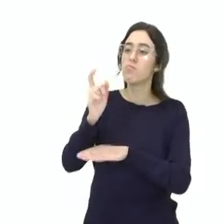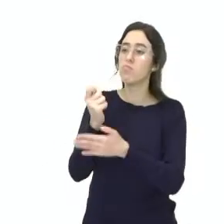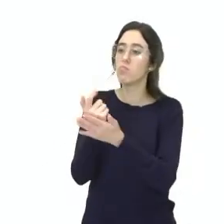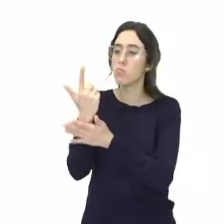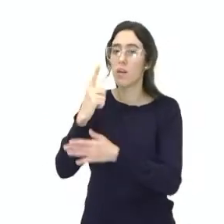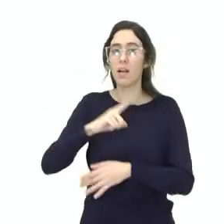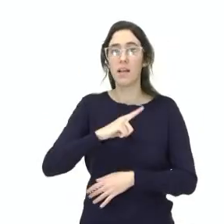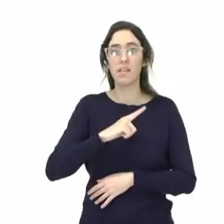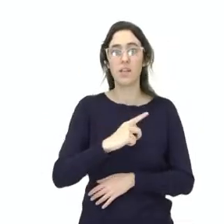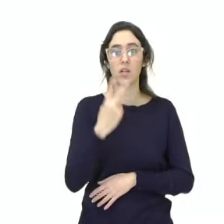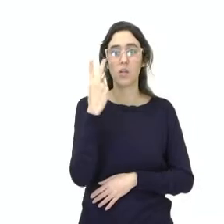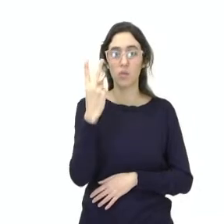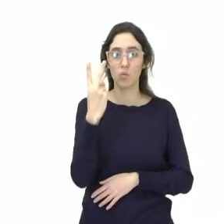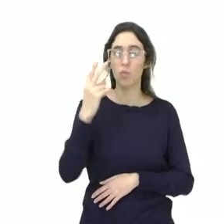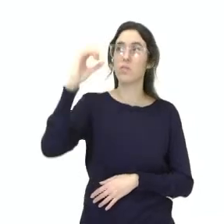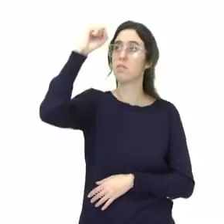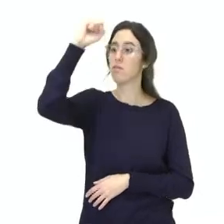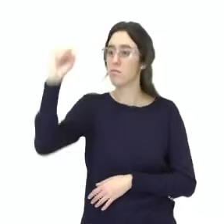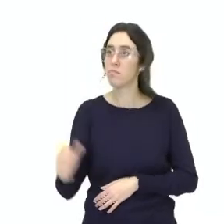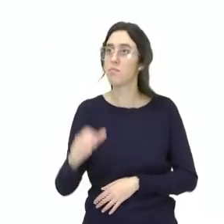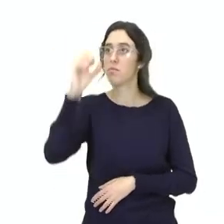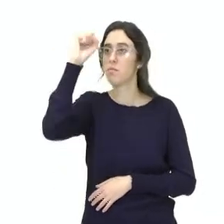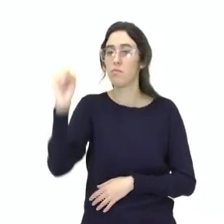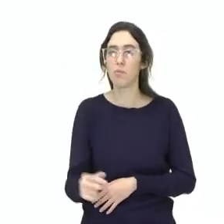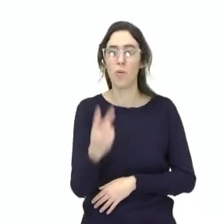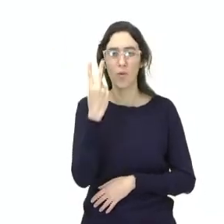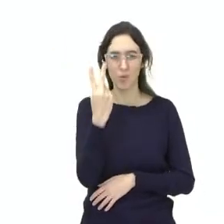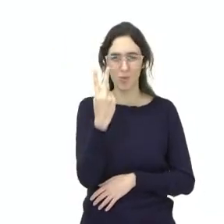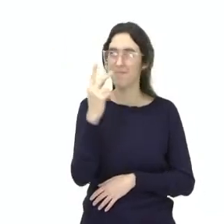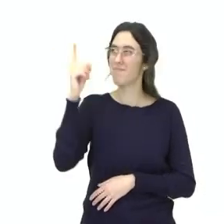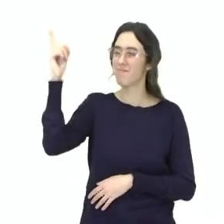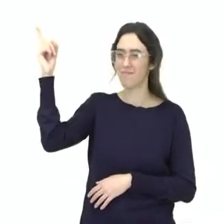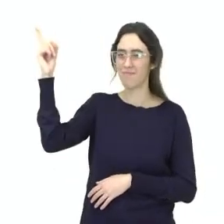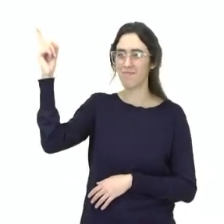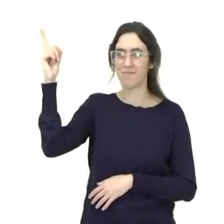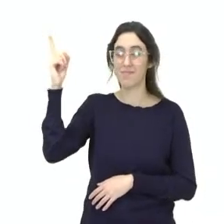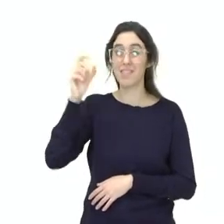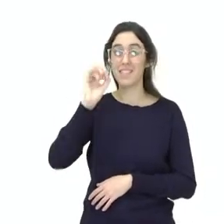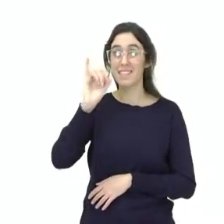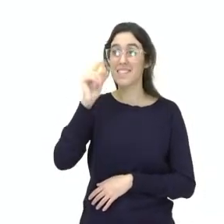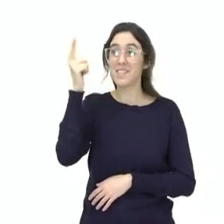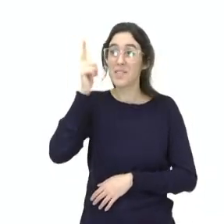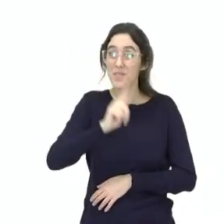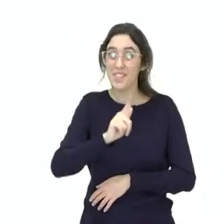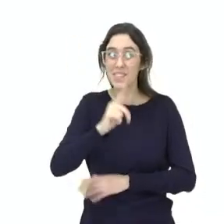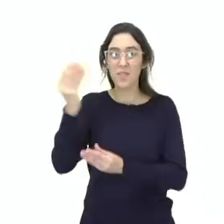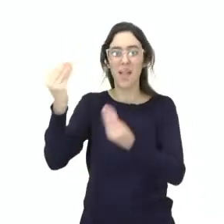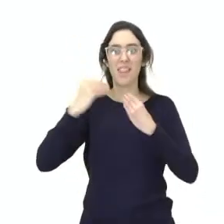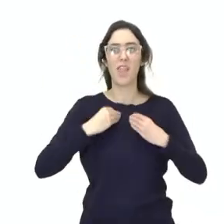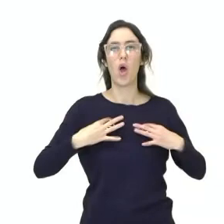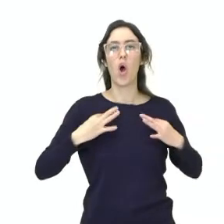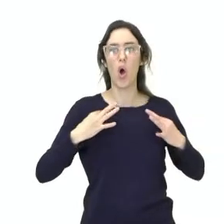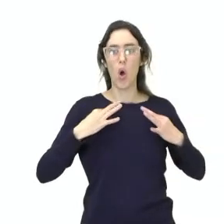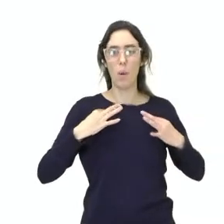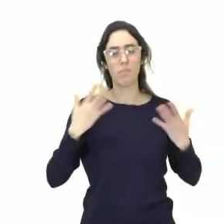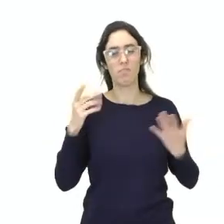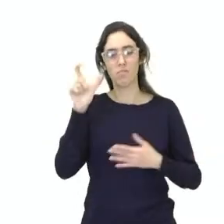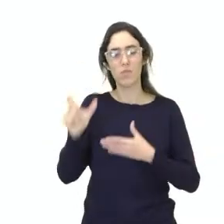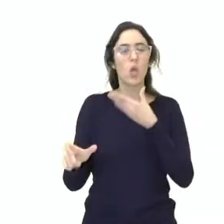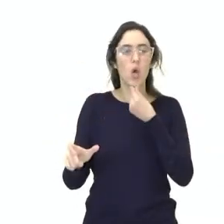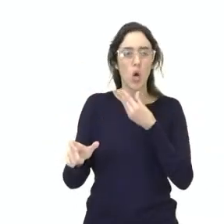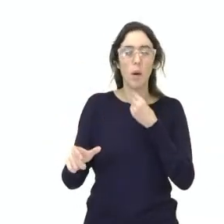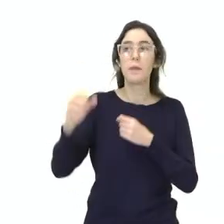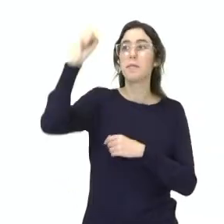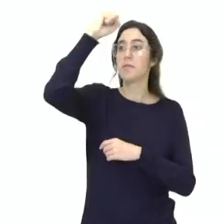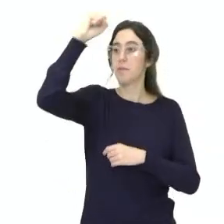roletas e ganha de brinde o vestuário indicado pelas roletas. Bruno, por exemplo, girou as roletas e ganhou